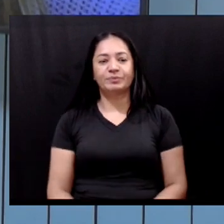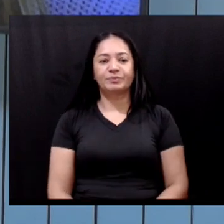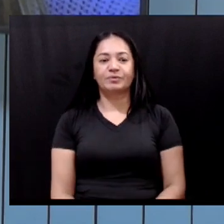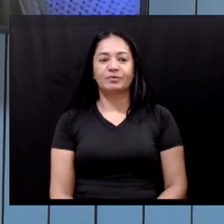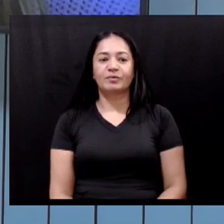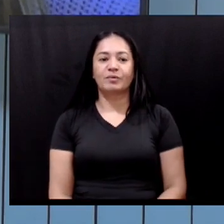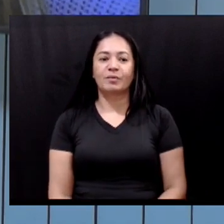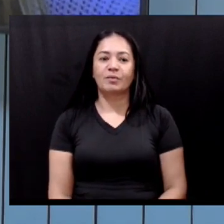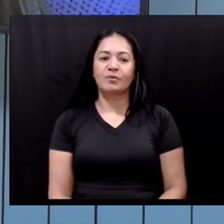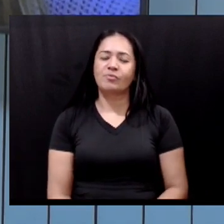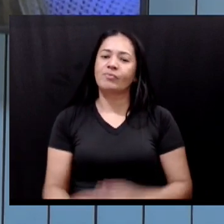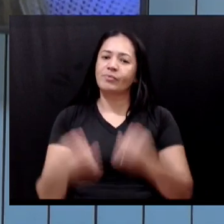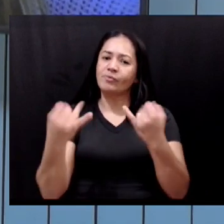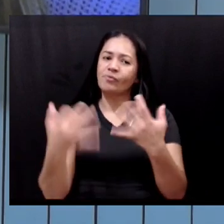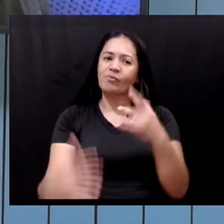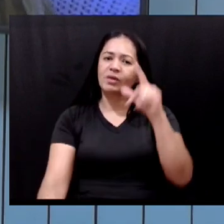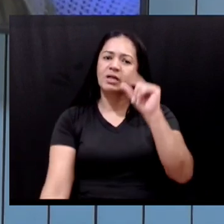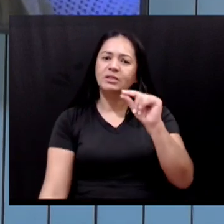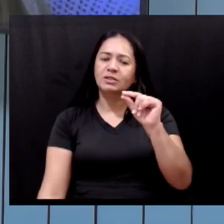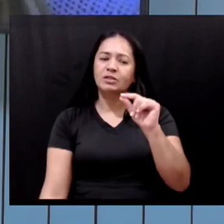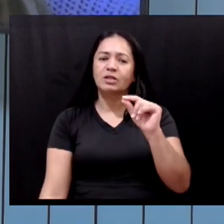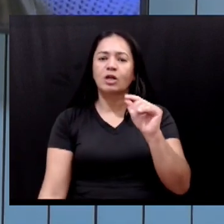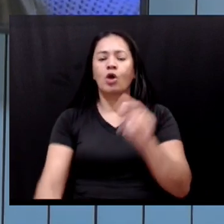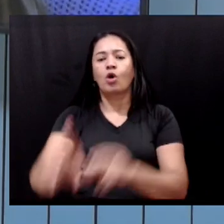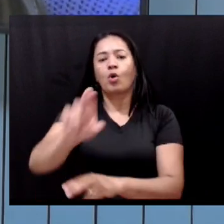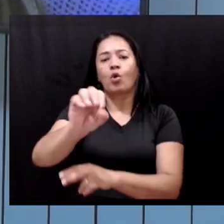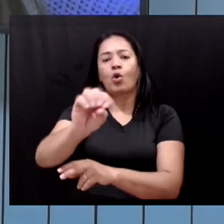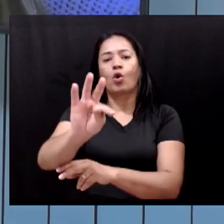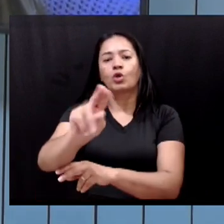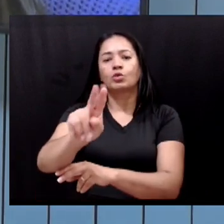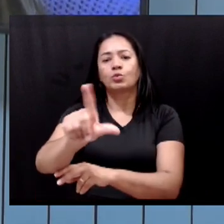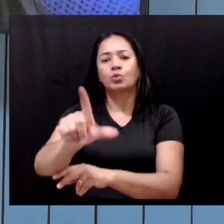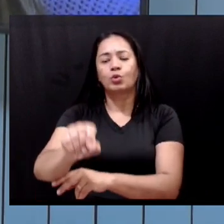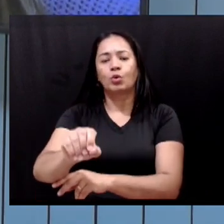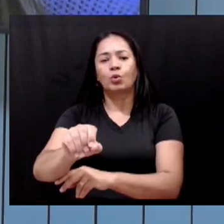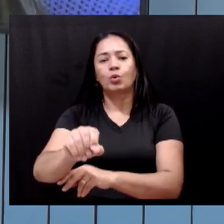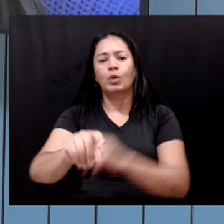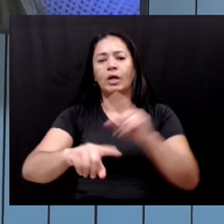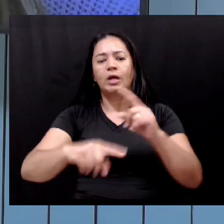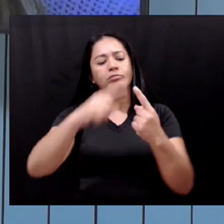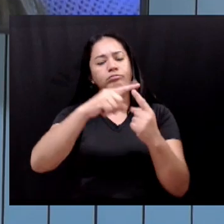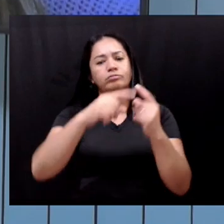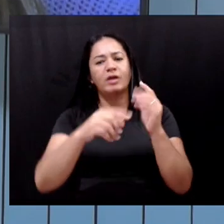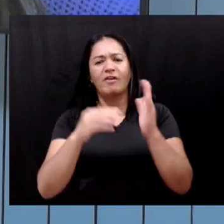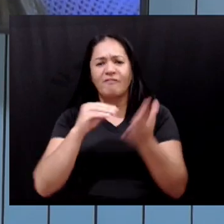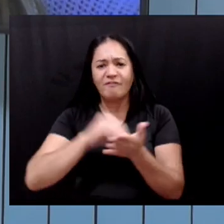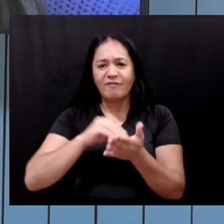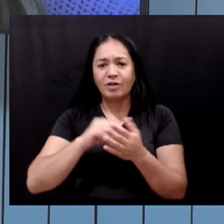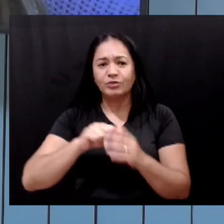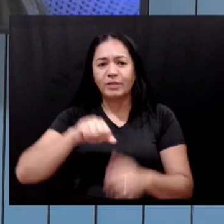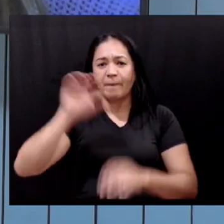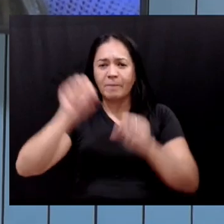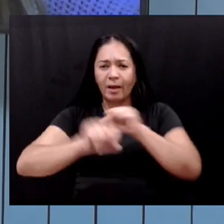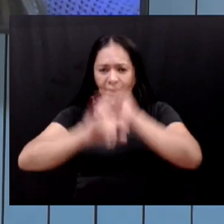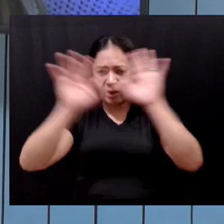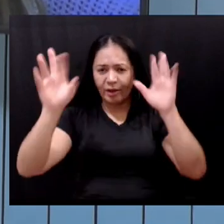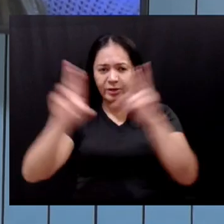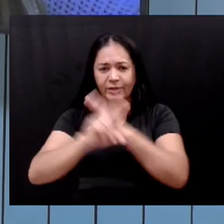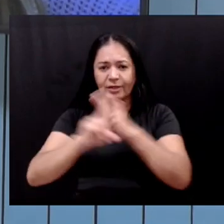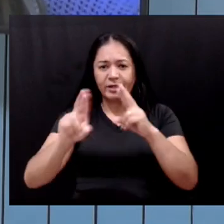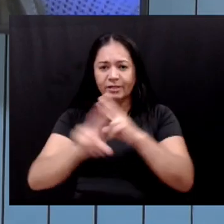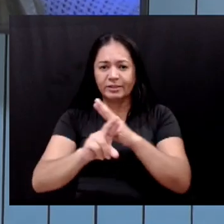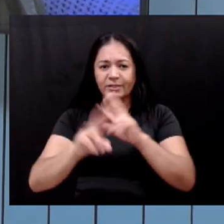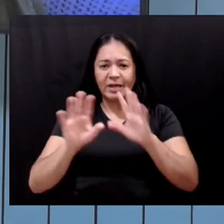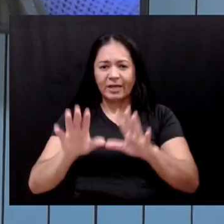assunto, sobre os rótulos, as embalagens. Você acredita que ainda falta mais transparência com relação a essas embalagens? Agora a